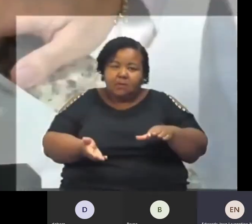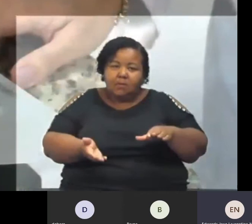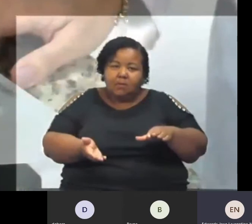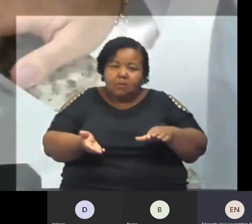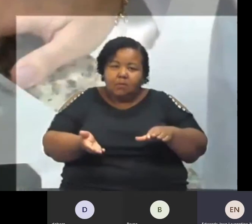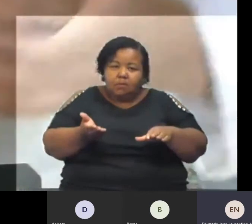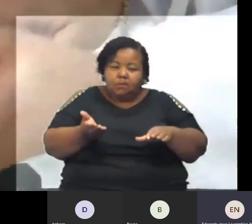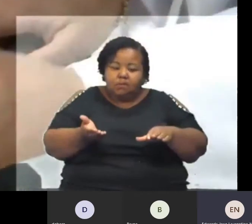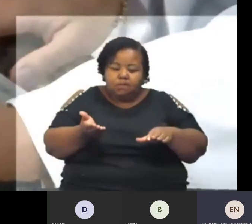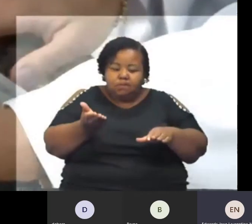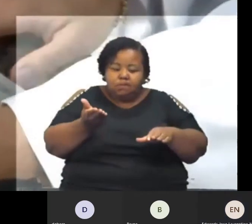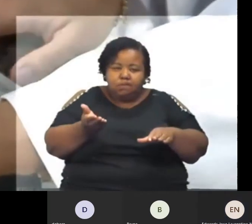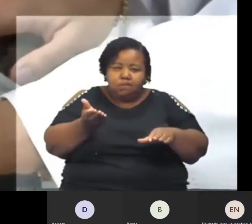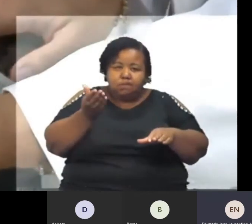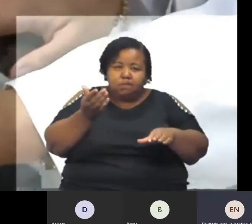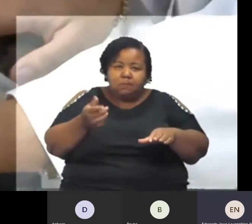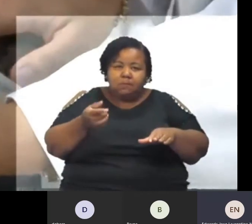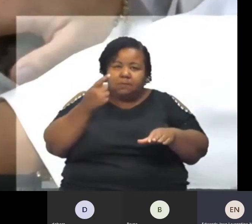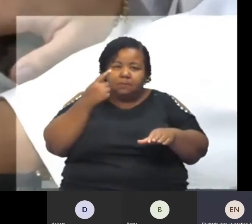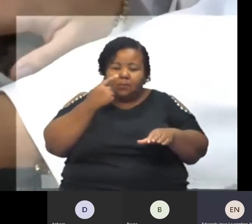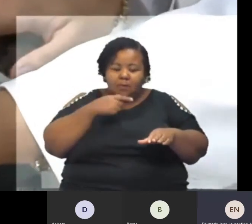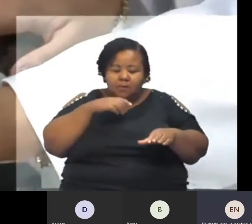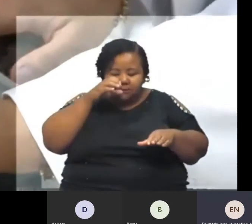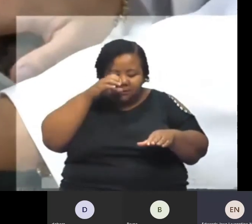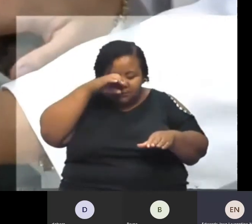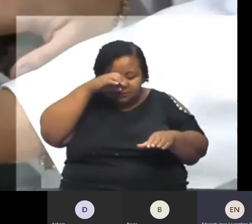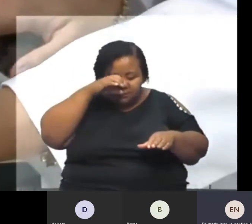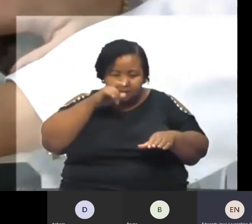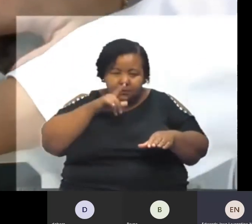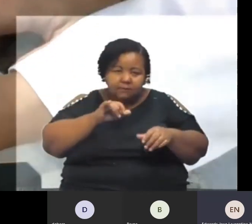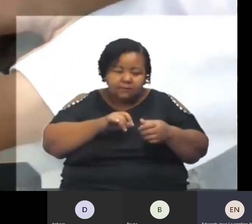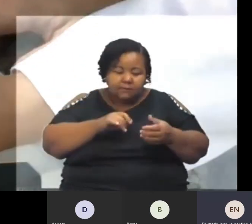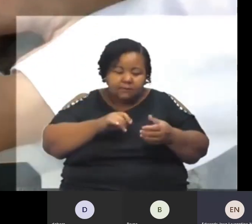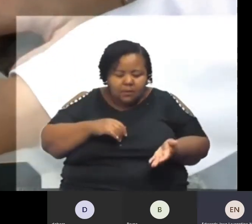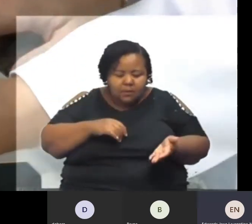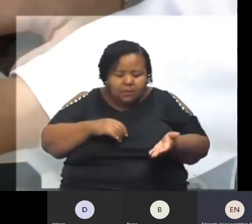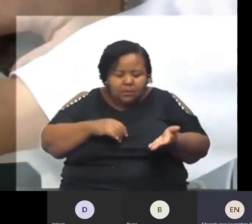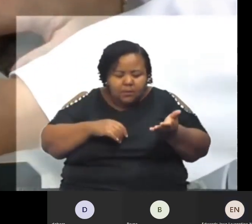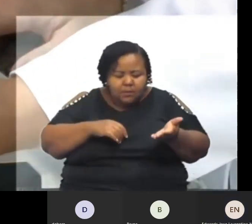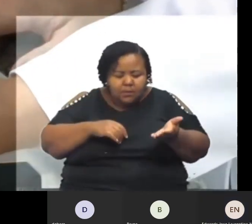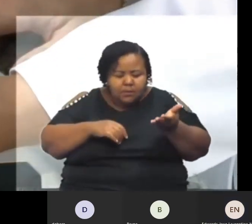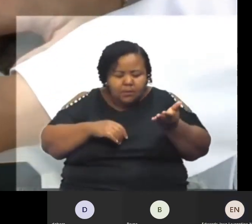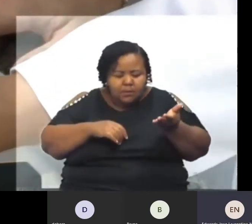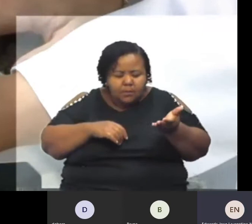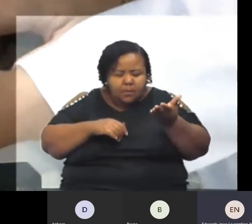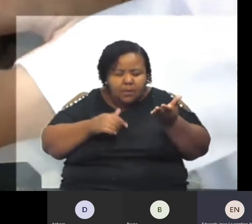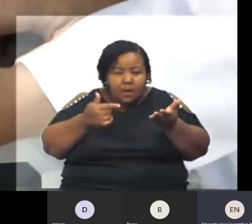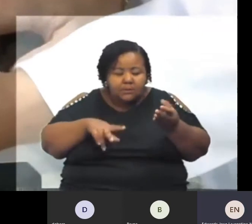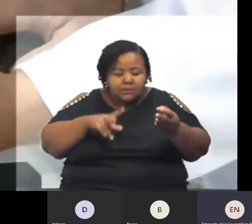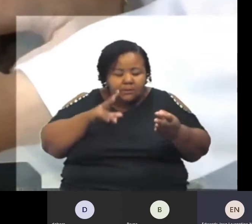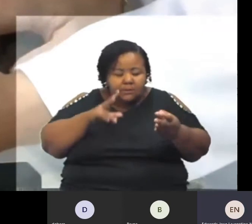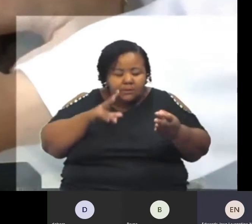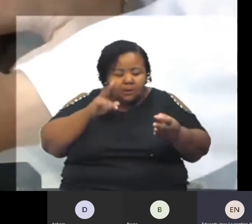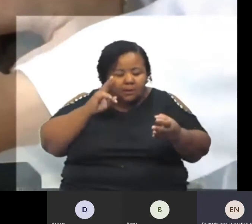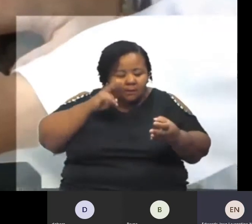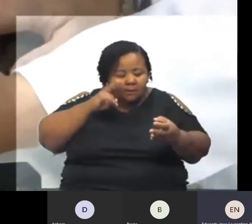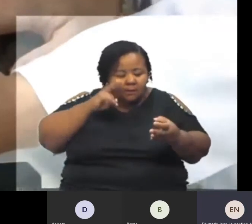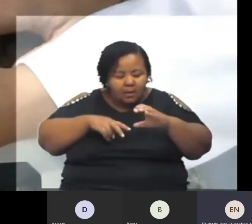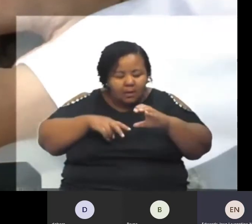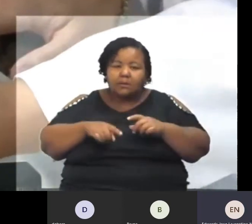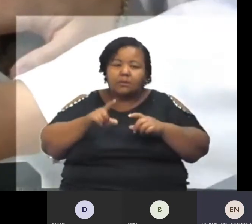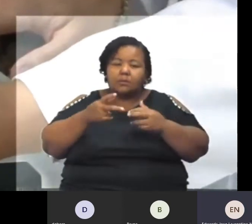com o olho no ocular, vai elevando a mesa até enxergar o seu objeto. E nesse momento, o